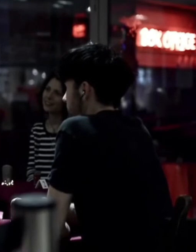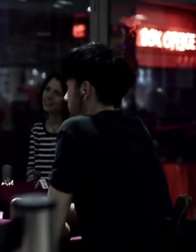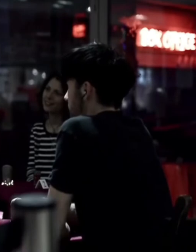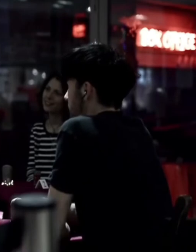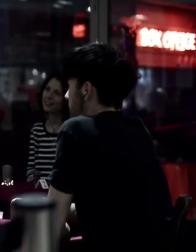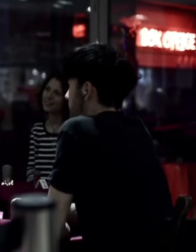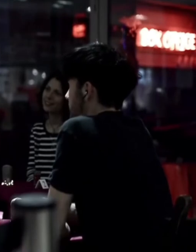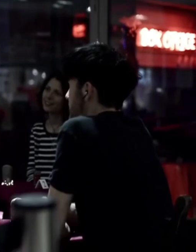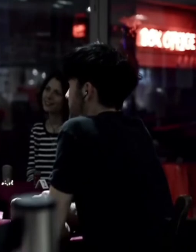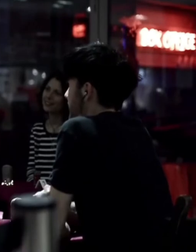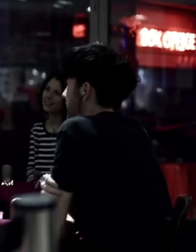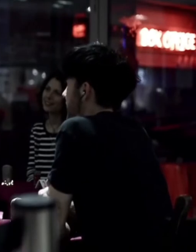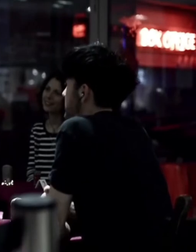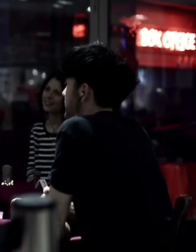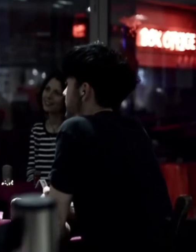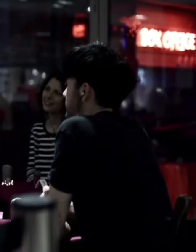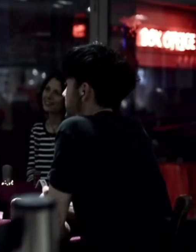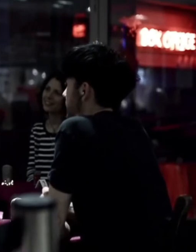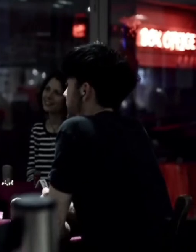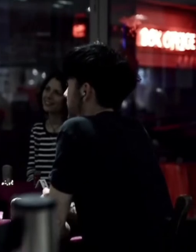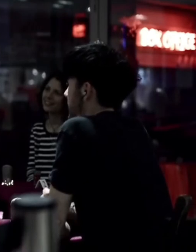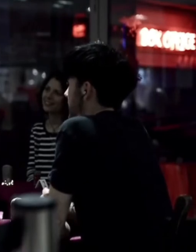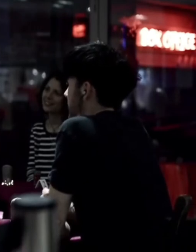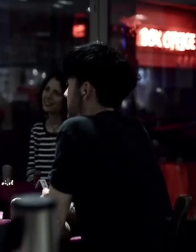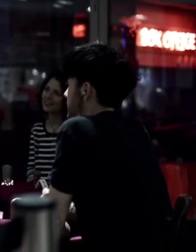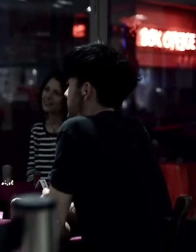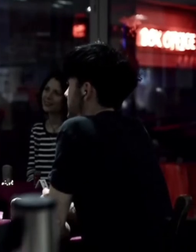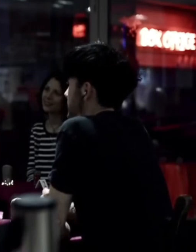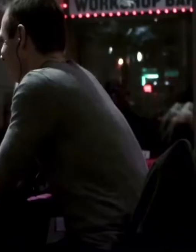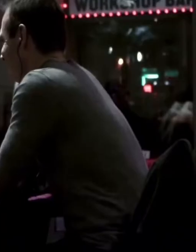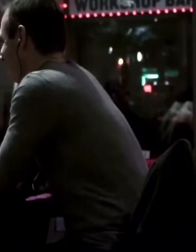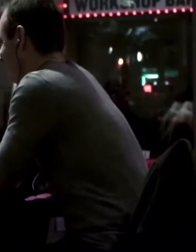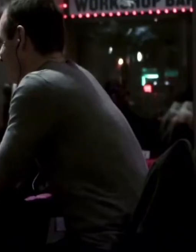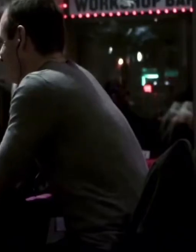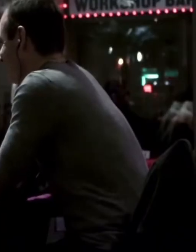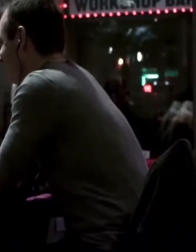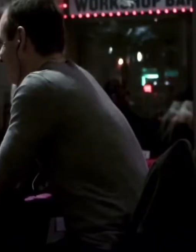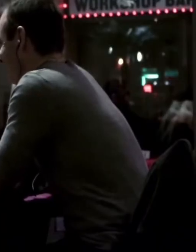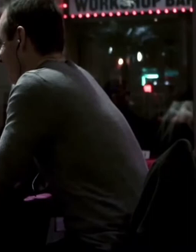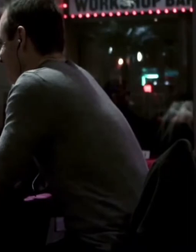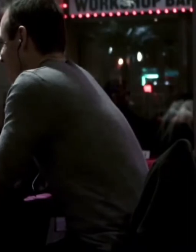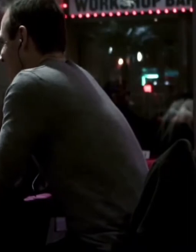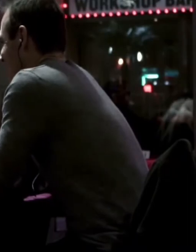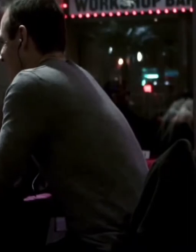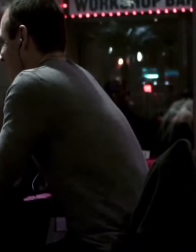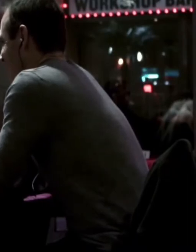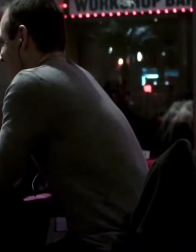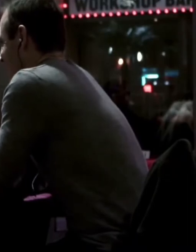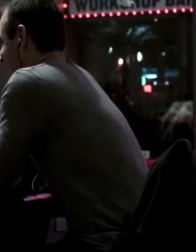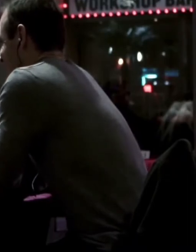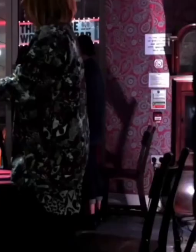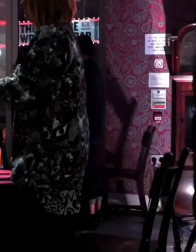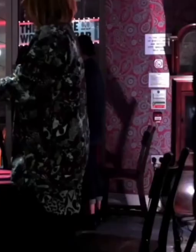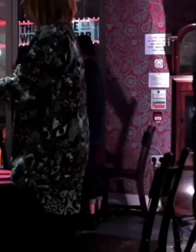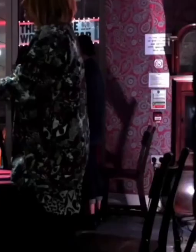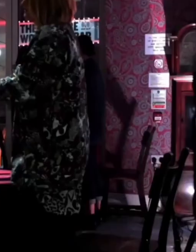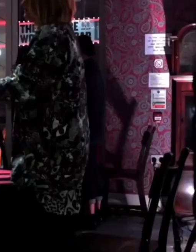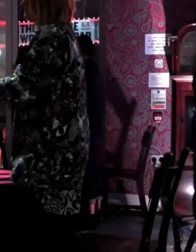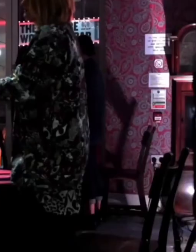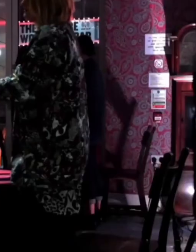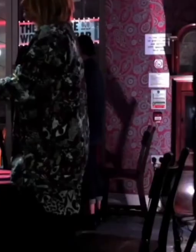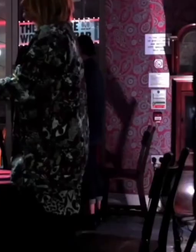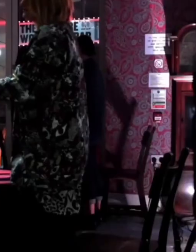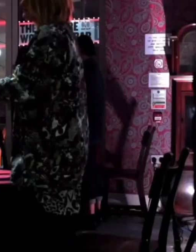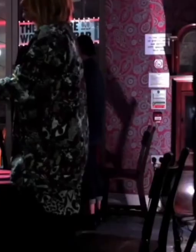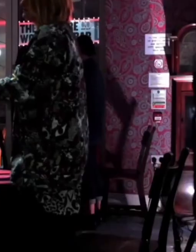pessoa. Agora olhe para a pessoa e tente imaginar qual será a coisa mais doida nela. A experiência